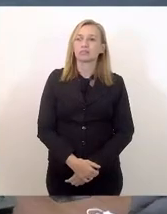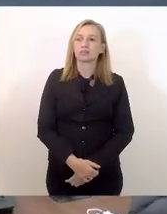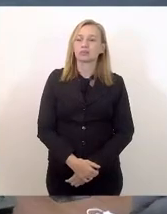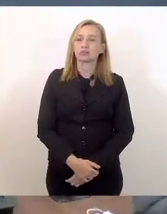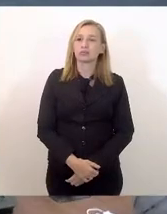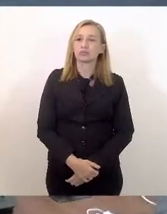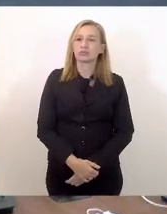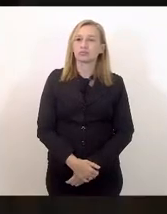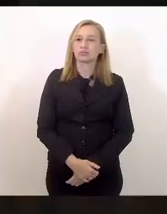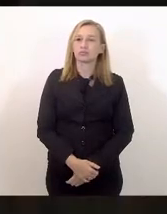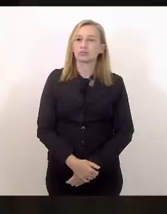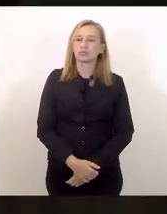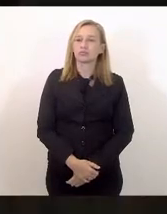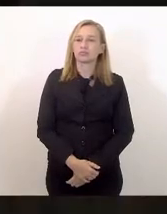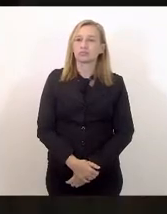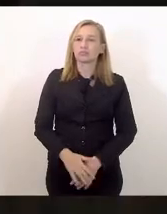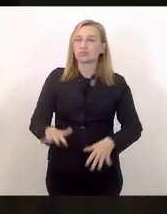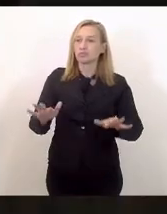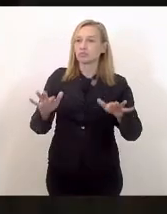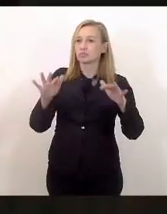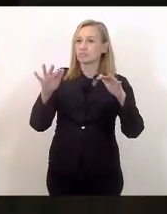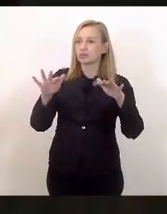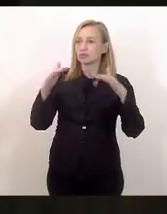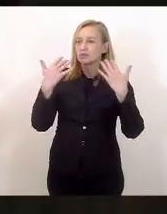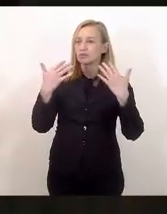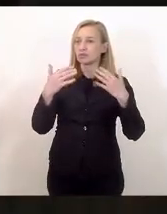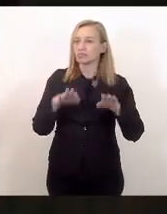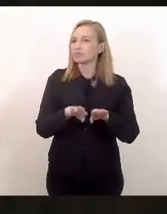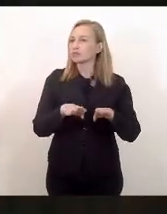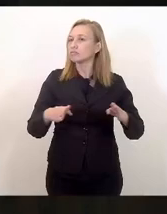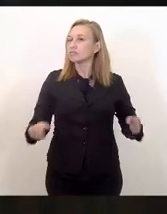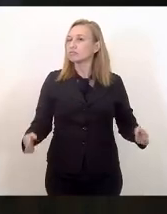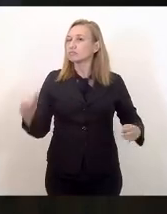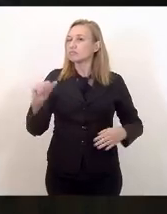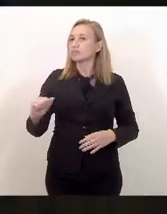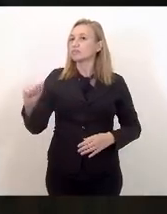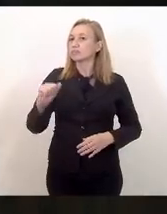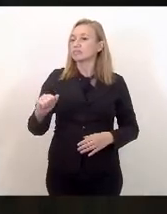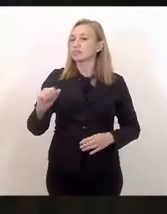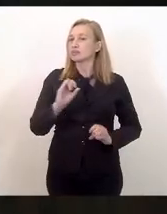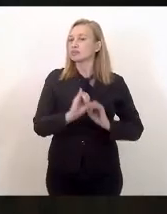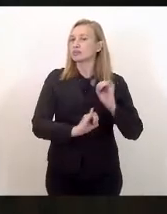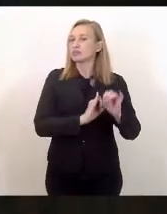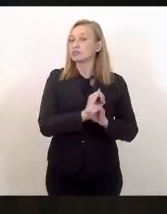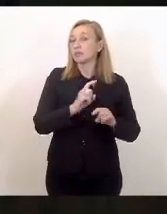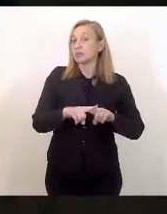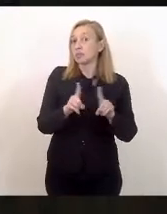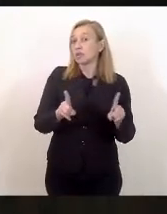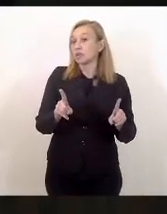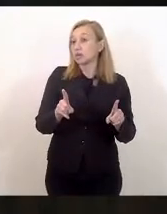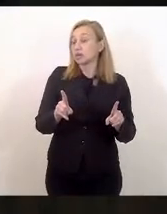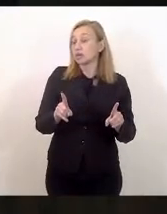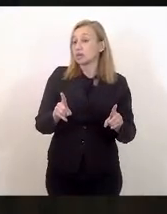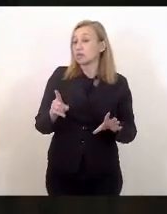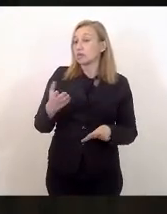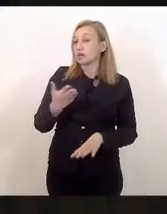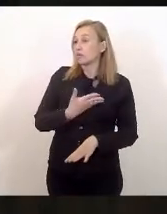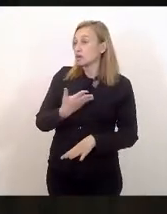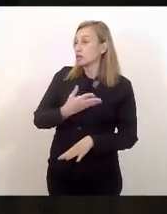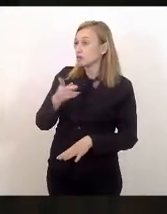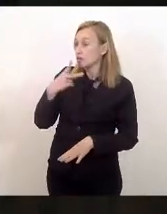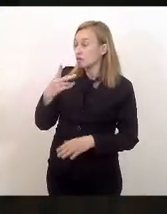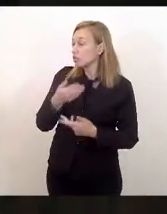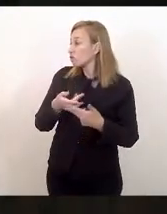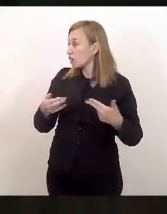Ok, chama a atenção assessoria da mesa em relação ao sistema, mas como a excelência mesmo acompanha aí, temos